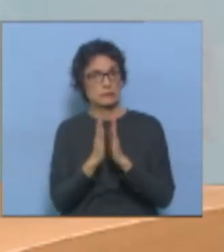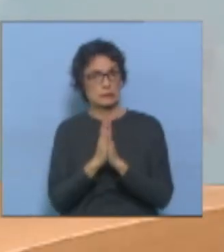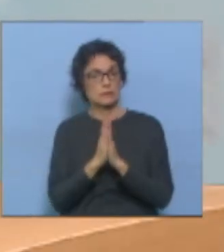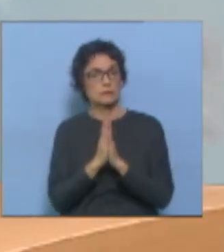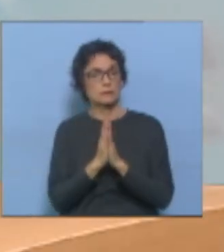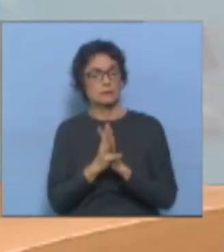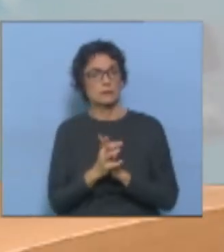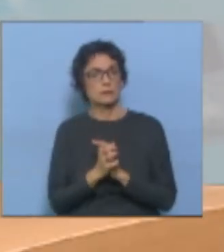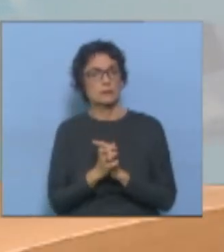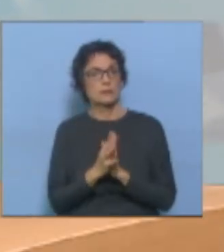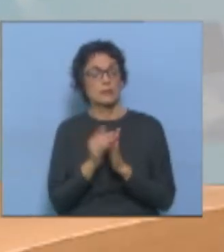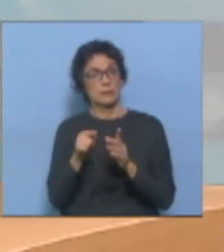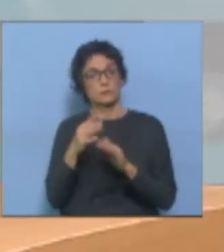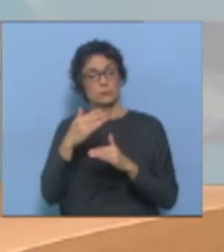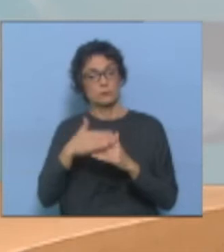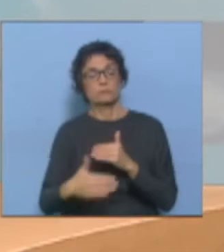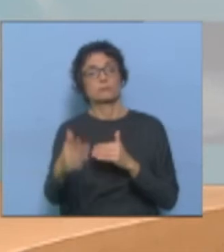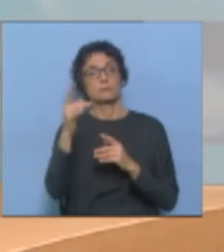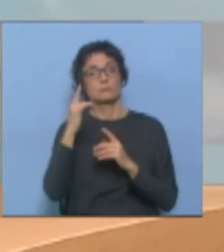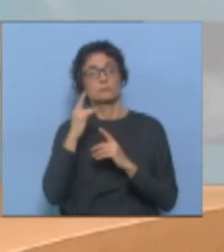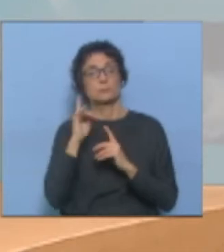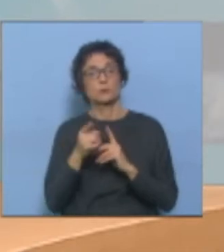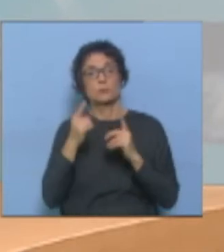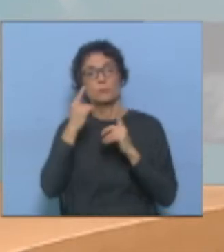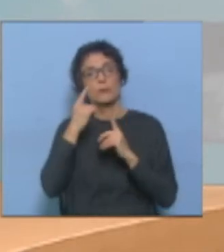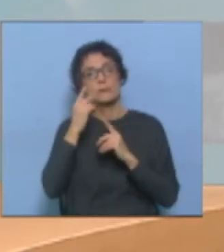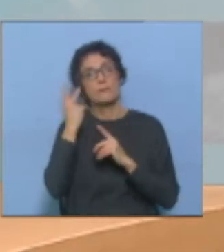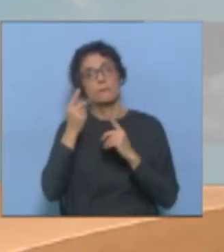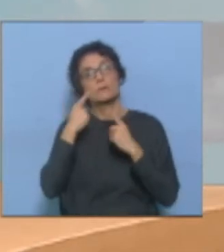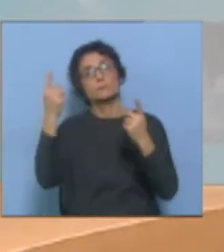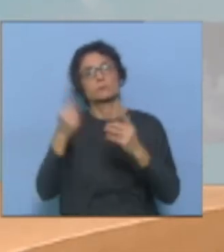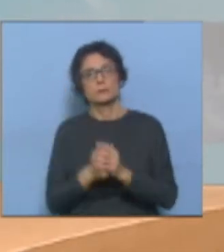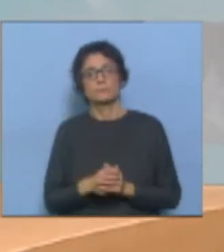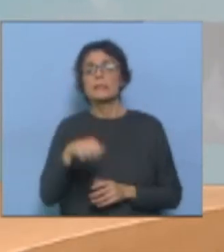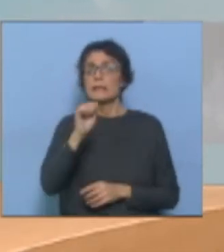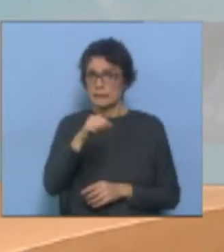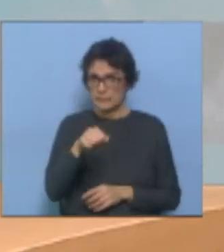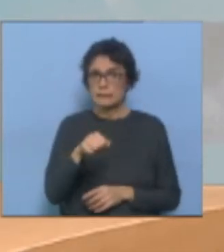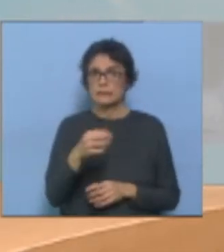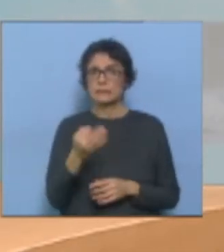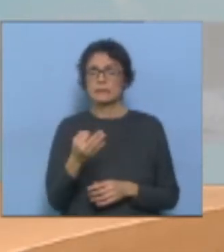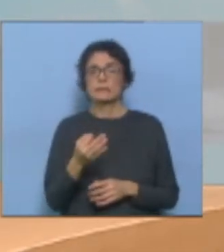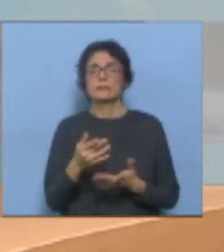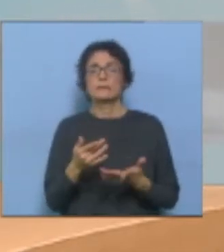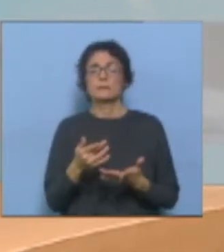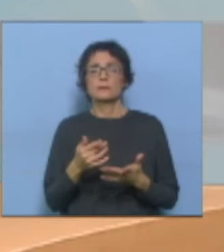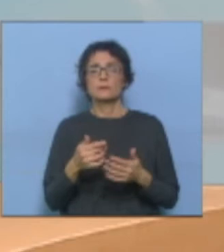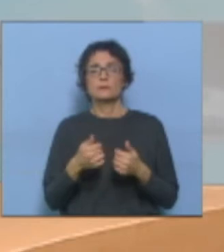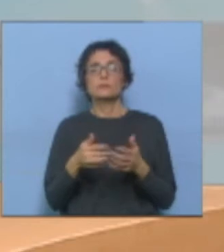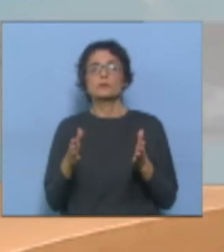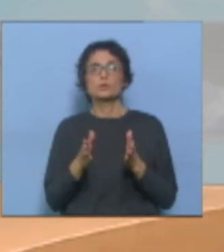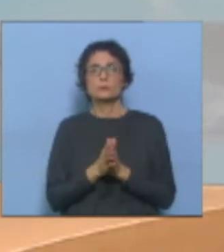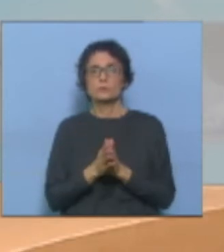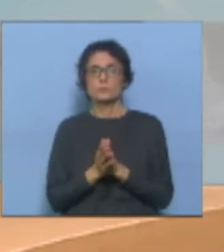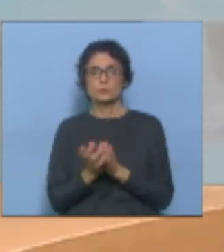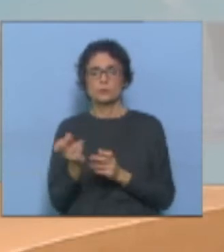cabo, nesse episódio há qualquer coisa tão central que é a oferta. E, portanto, em todo o consagrado está uma oferta que